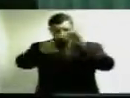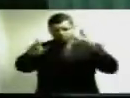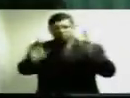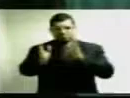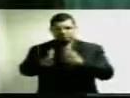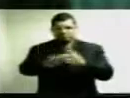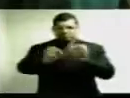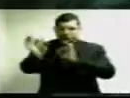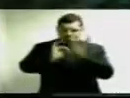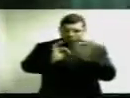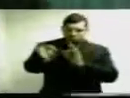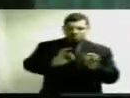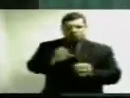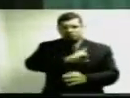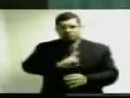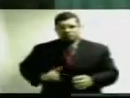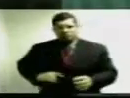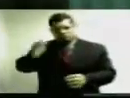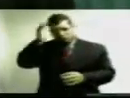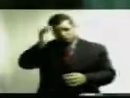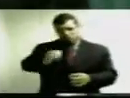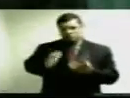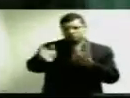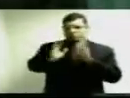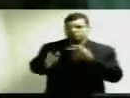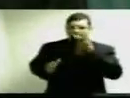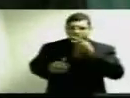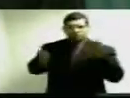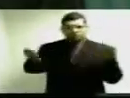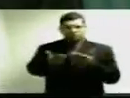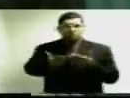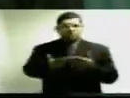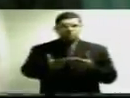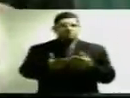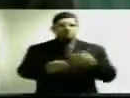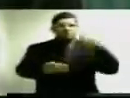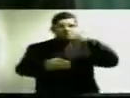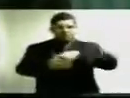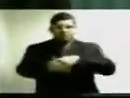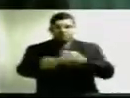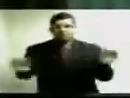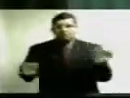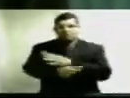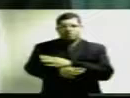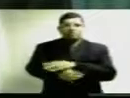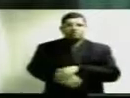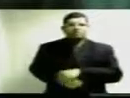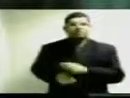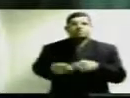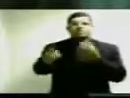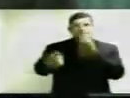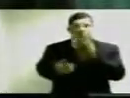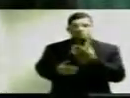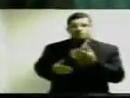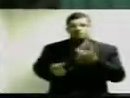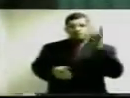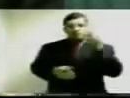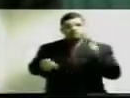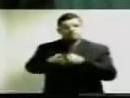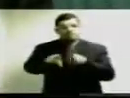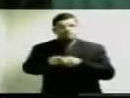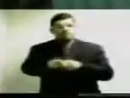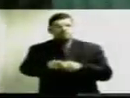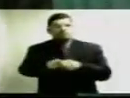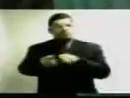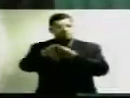deles estão dispostos. A deputada Conceição é uma que já manifestou que vota para acabar com o voto secreto. Então, o que vai acontecer? Também